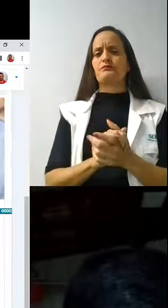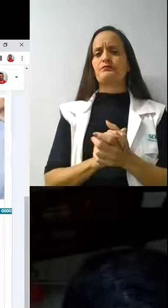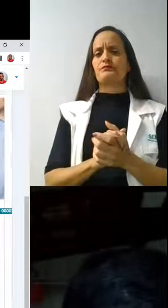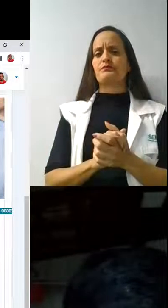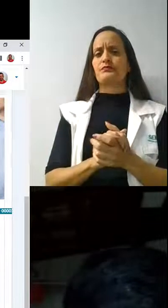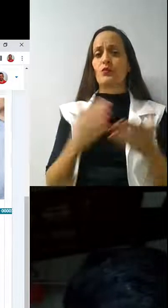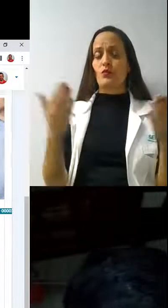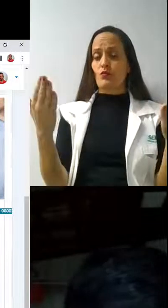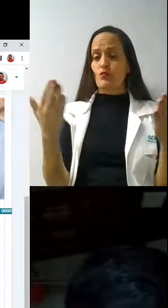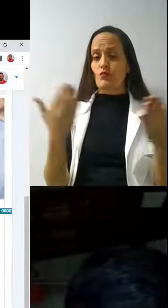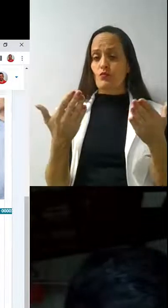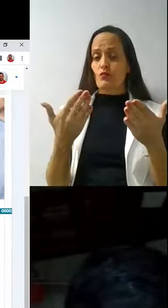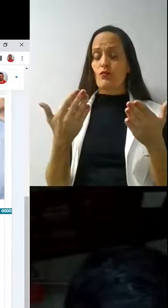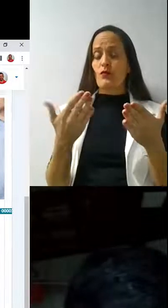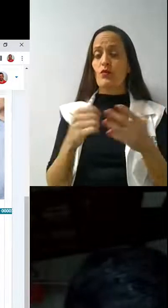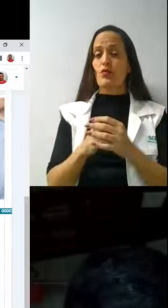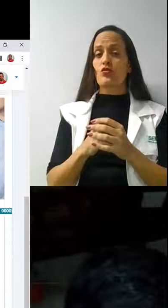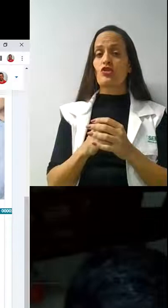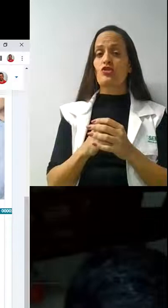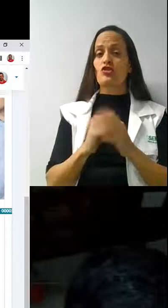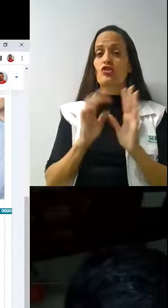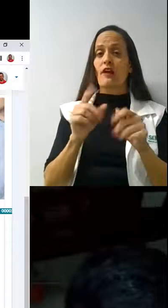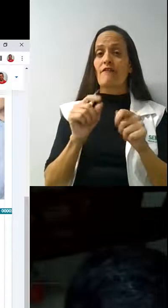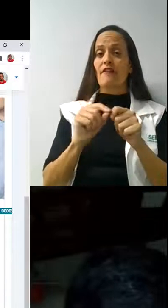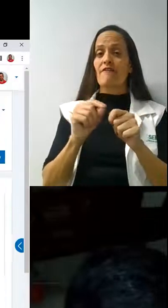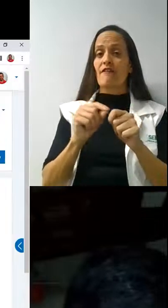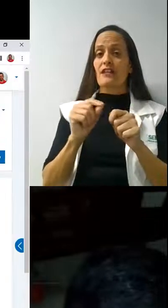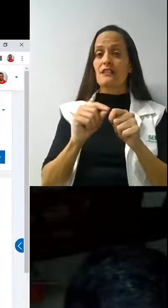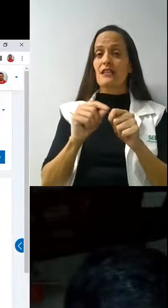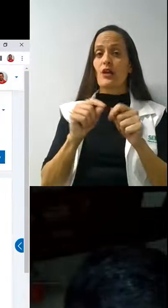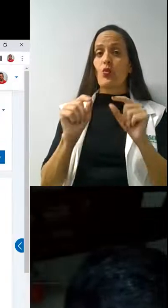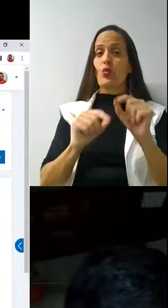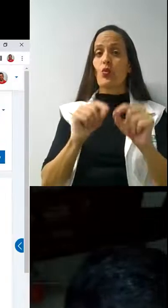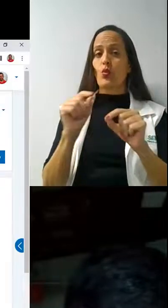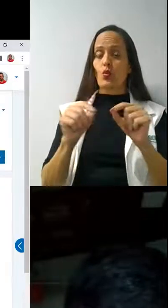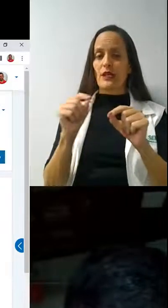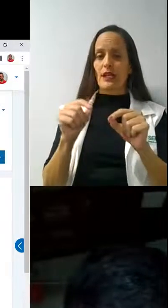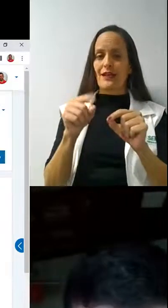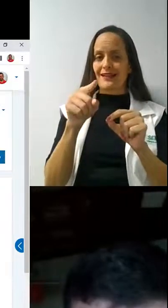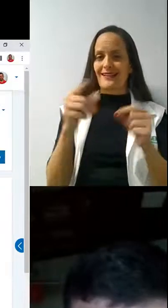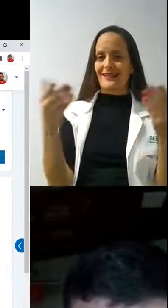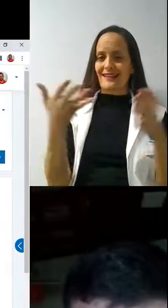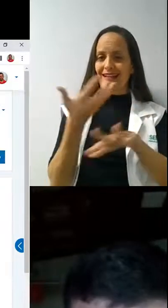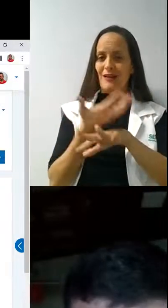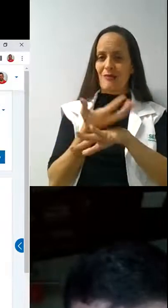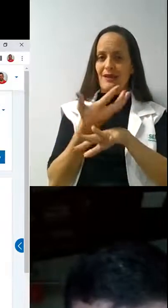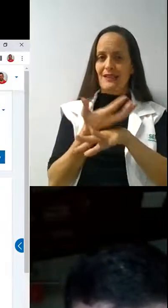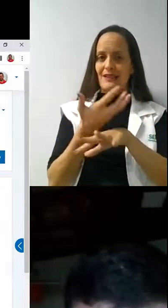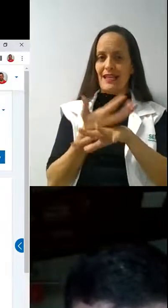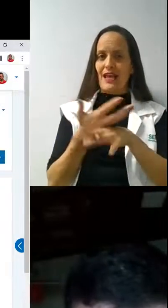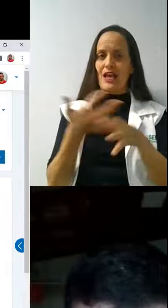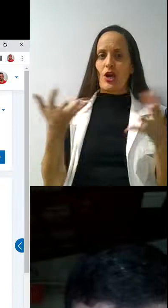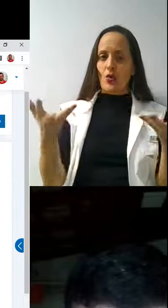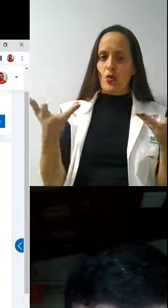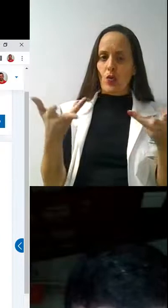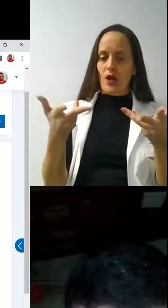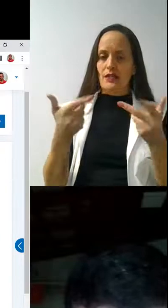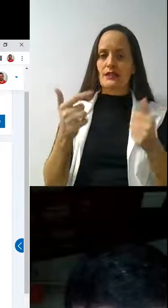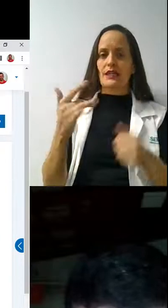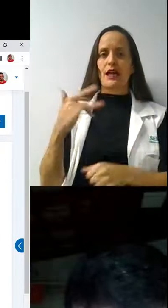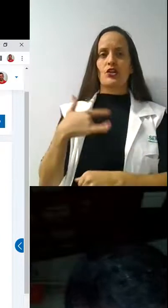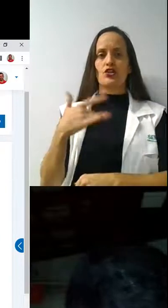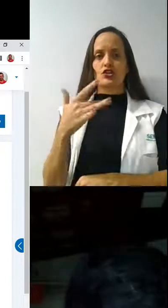uma web da UC número 4, que é Qualidade, Saúde, Meio Ambiente e Segurança, né? Então